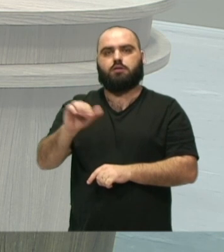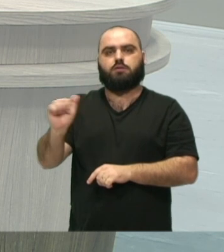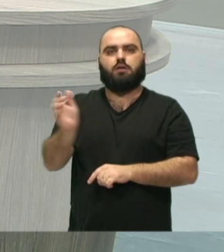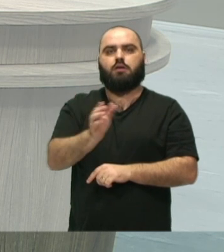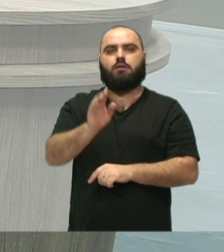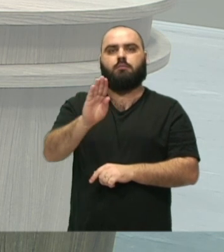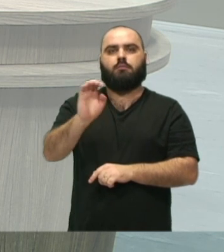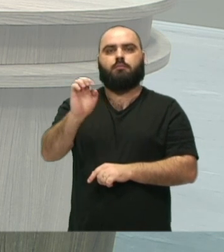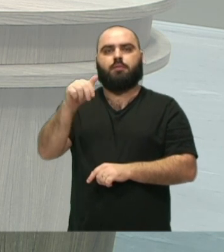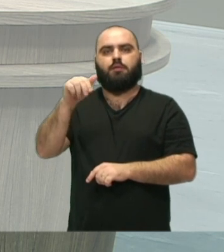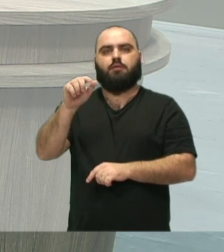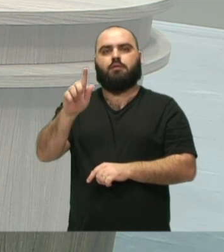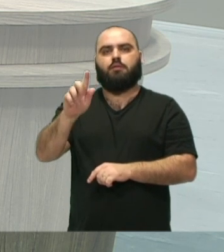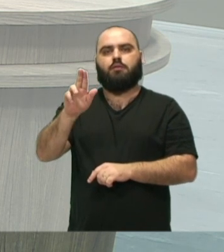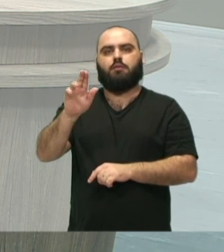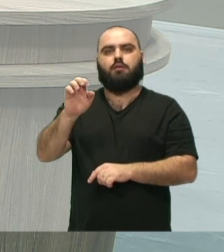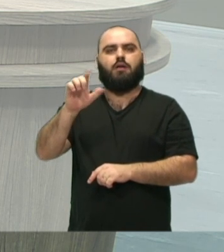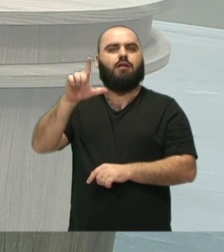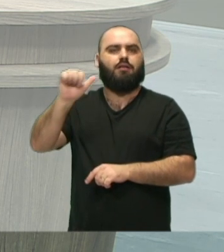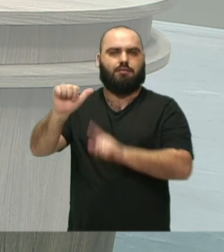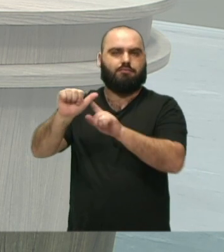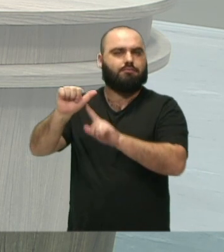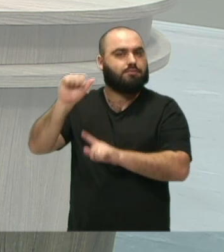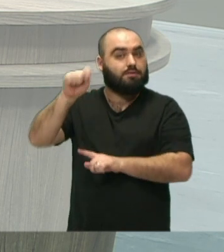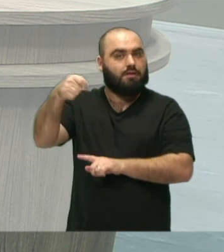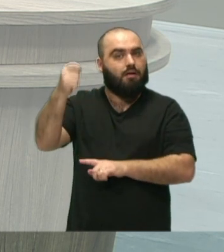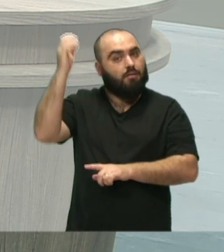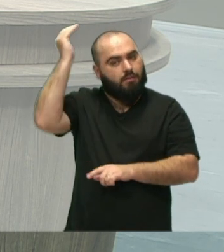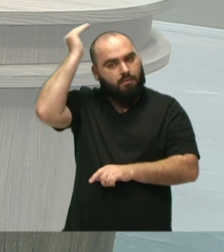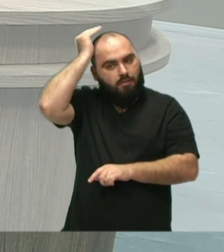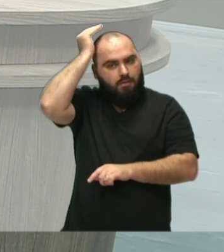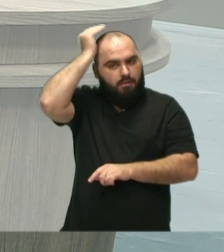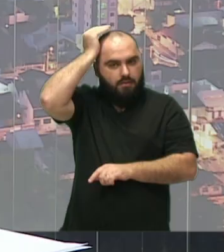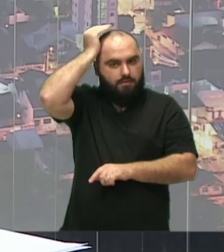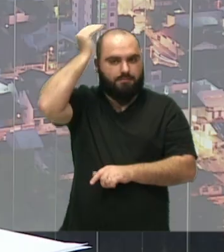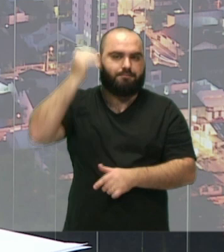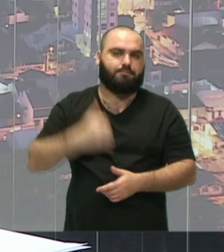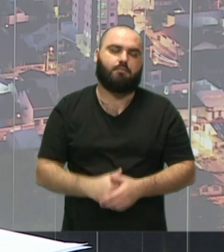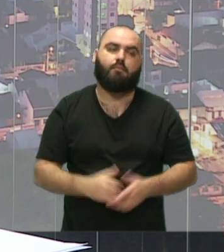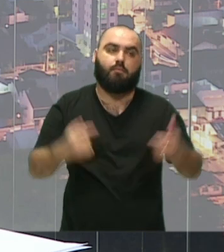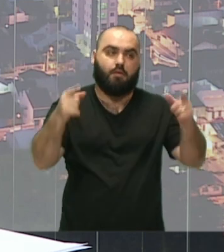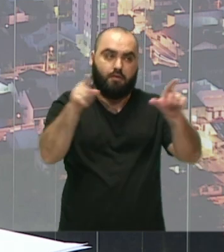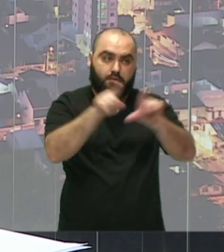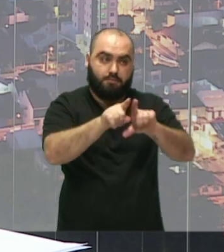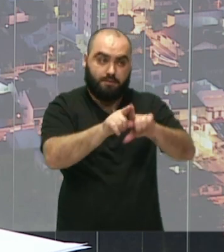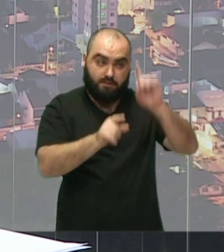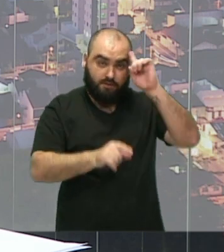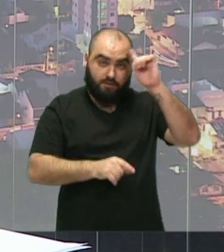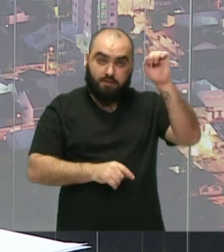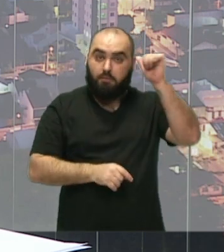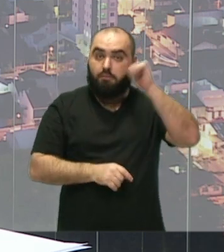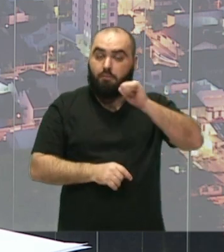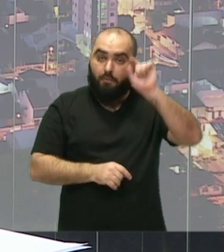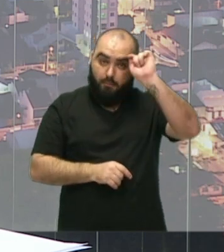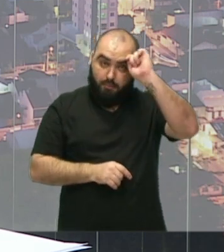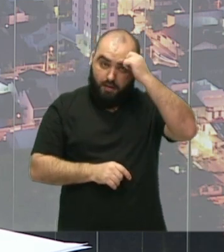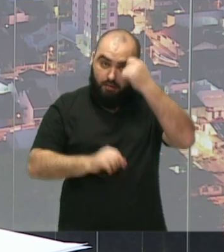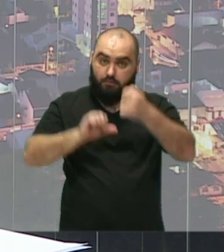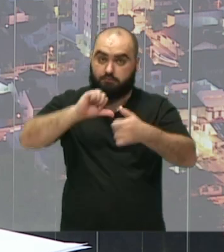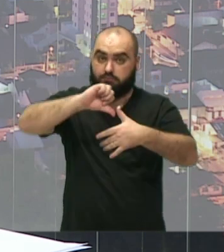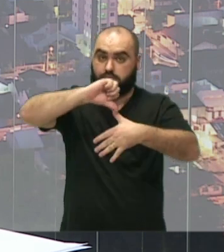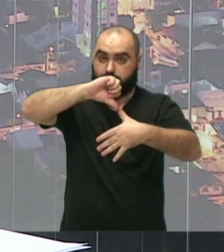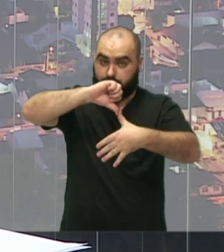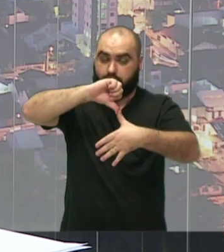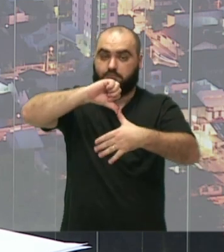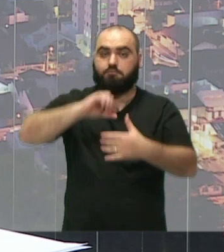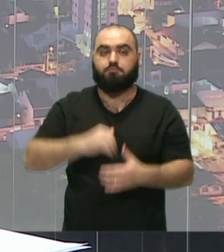Benguela, e também o Dia da Mulher Preta Latino-Americana. E falando em termos de América, principalmente, né,